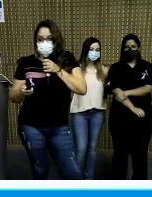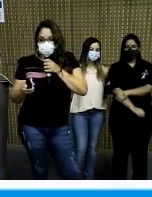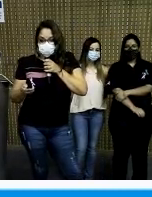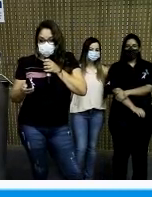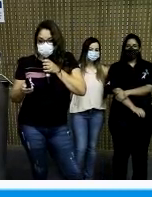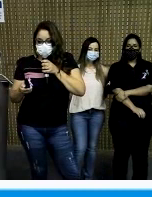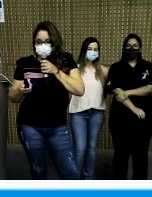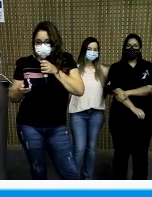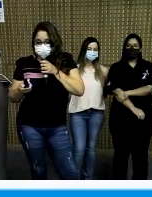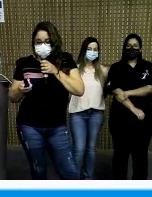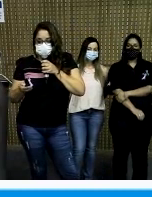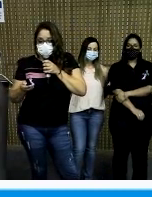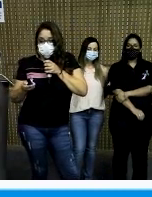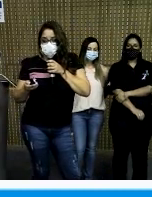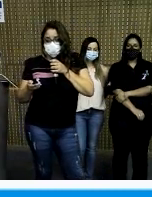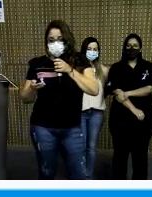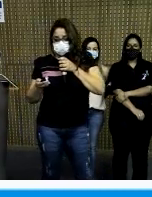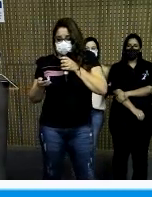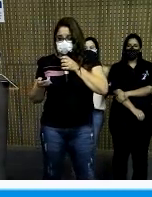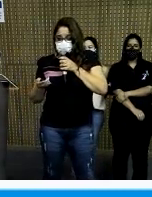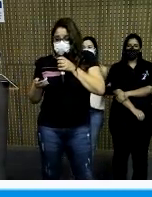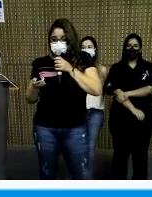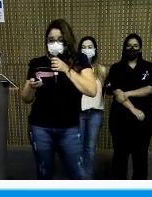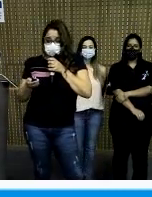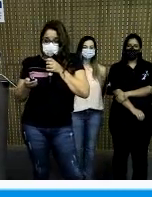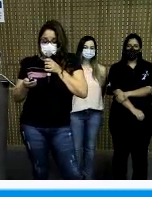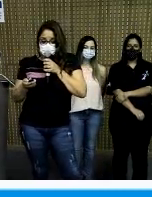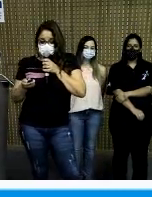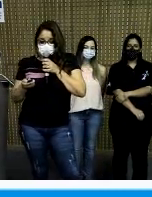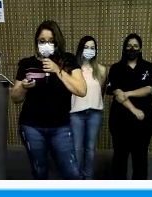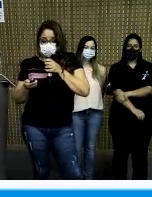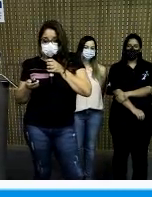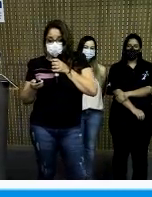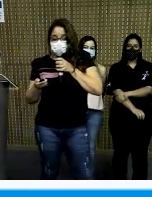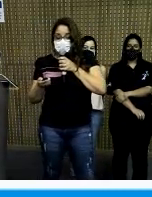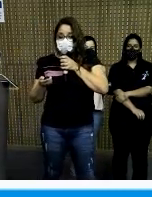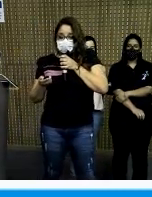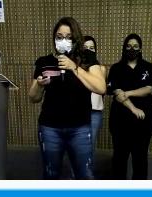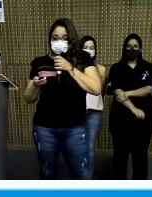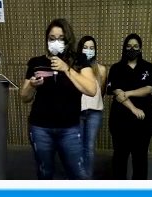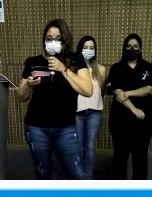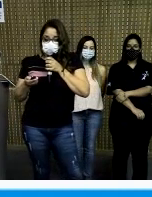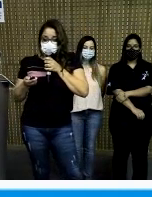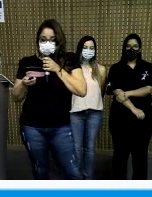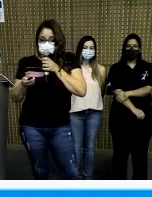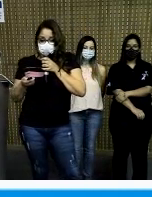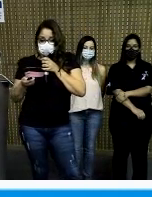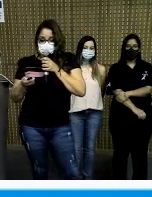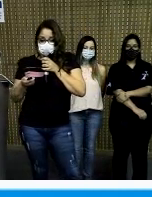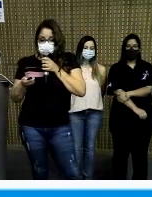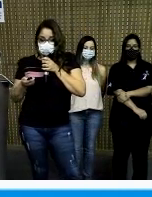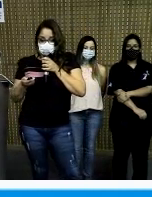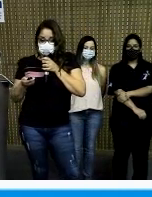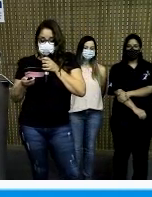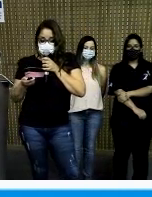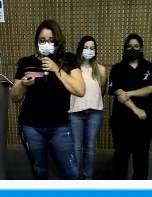Saúde do adolescente, numa população de 503, né, como referência, população de 11 a 19 anos,